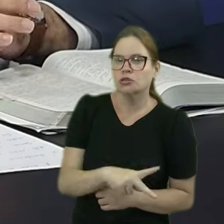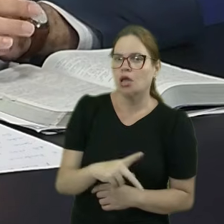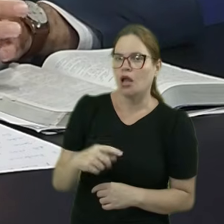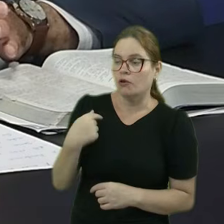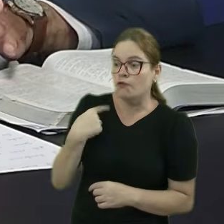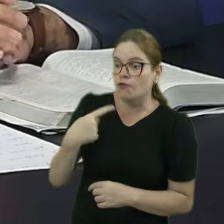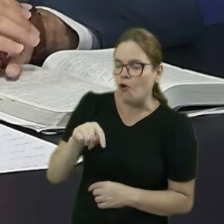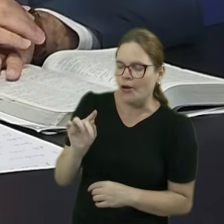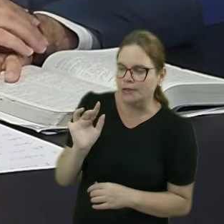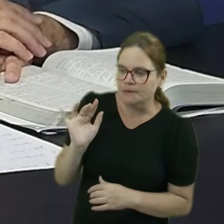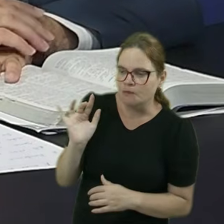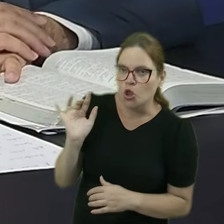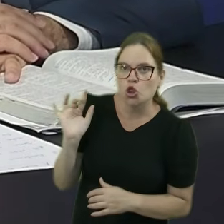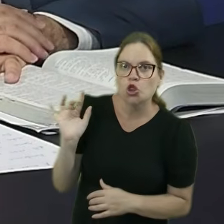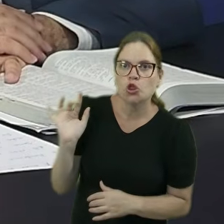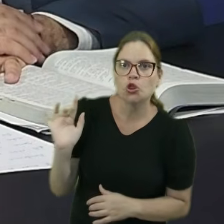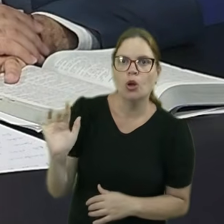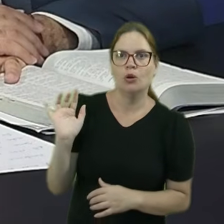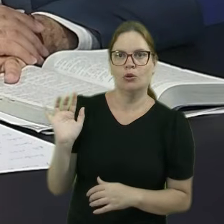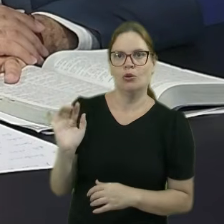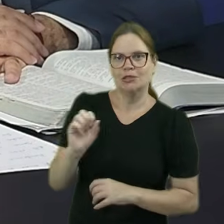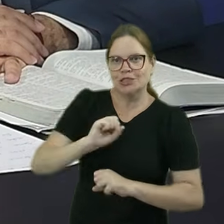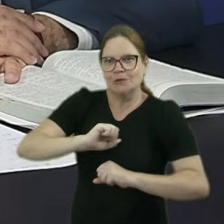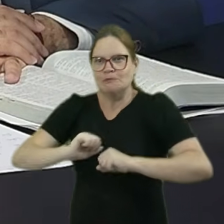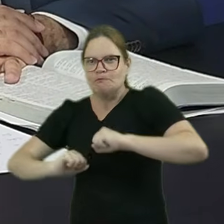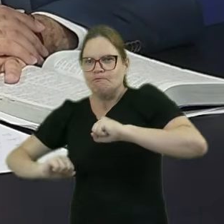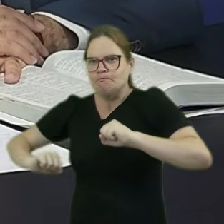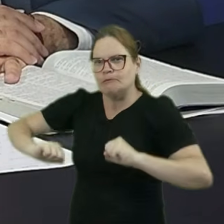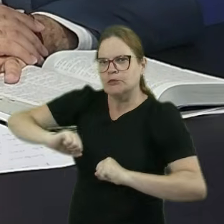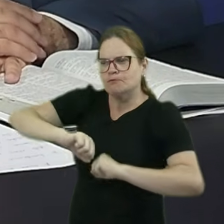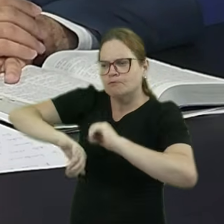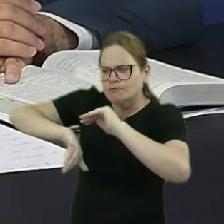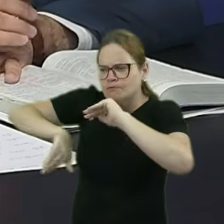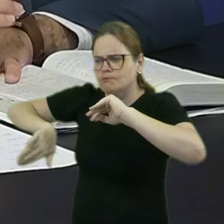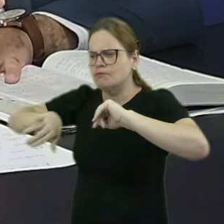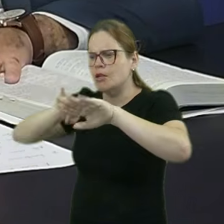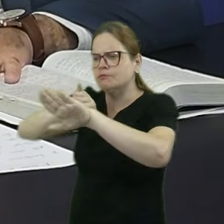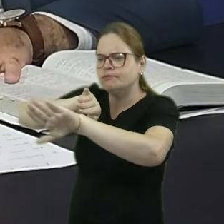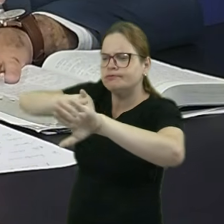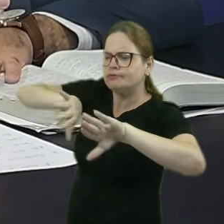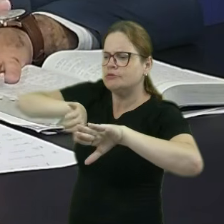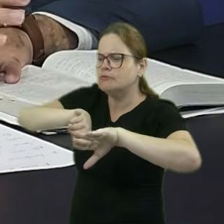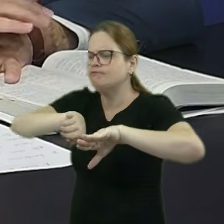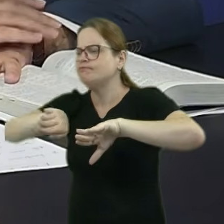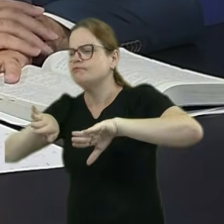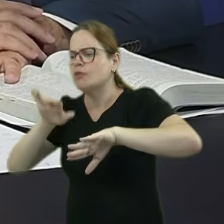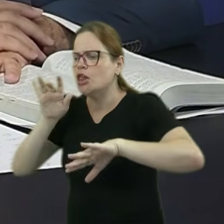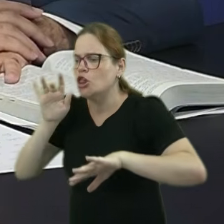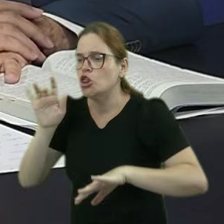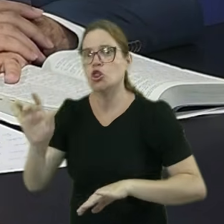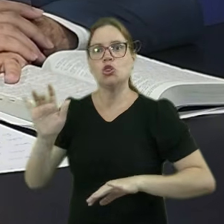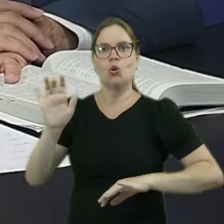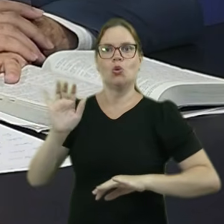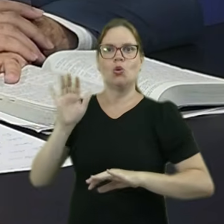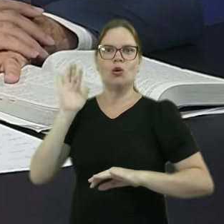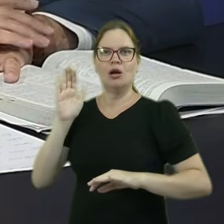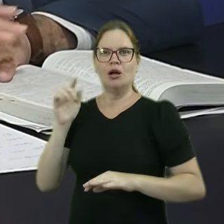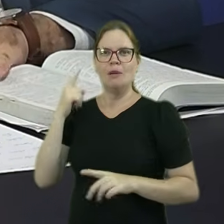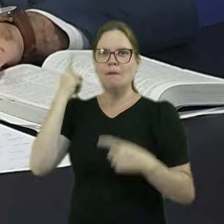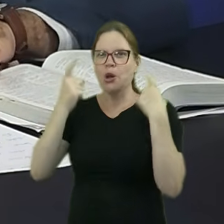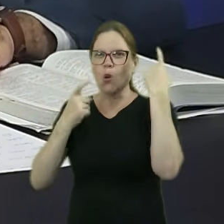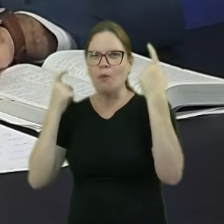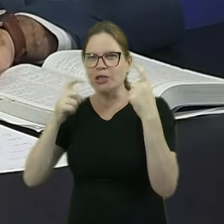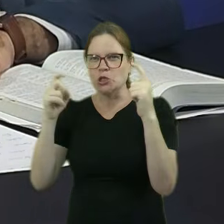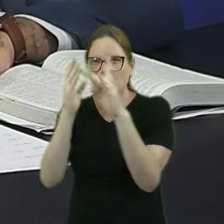buscou, muitas foram as barreiras, mas ela não olhou para as barreiras, ela olhou para Jesus e ela teve a resposta